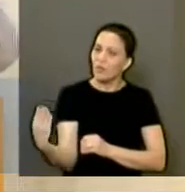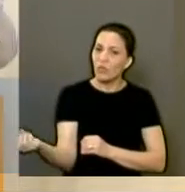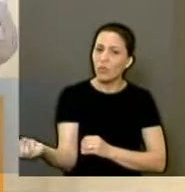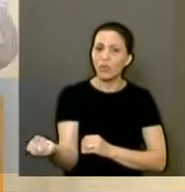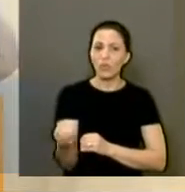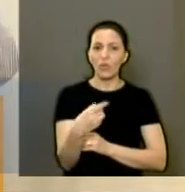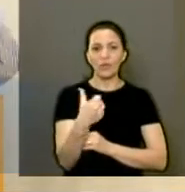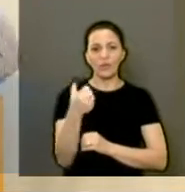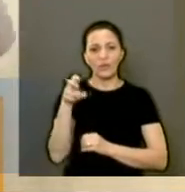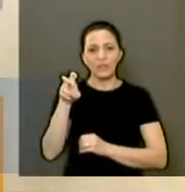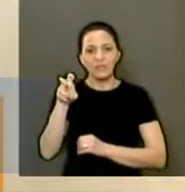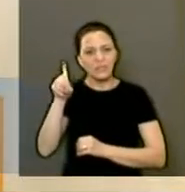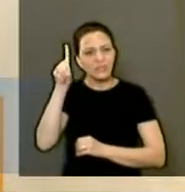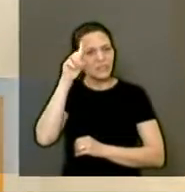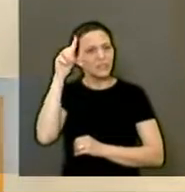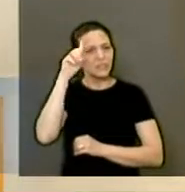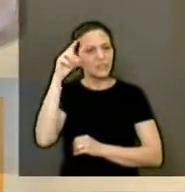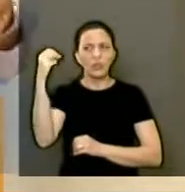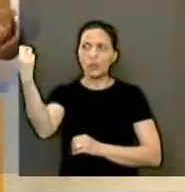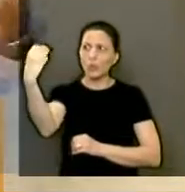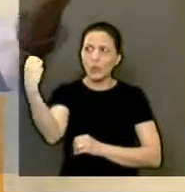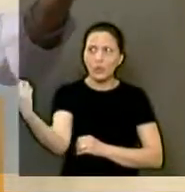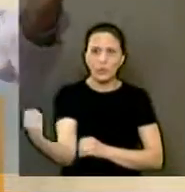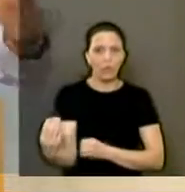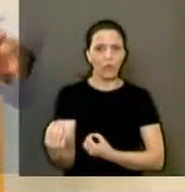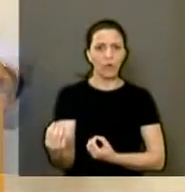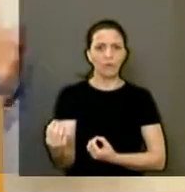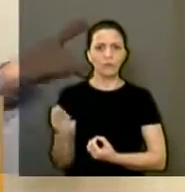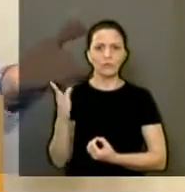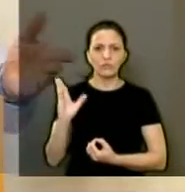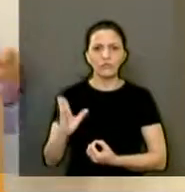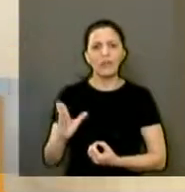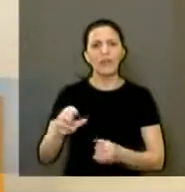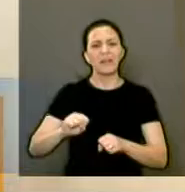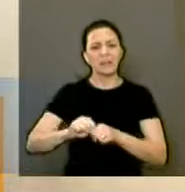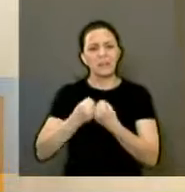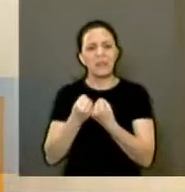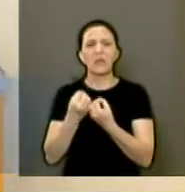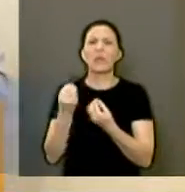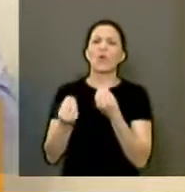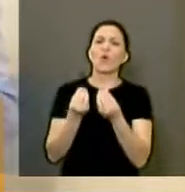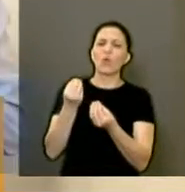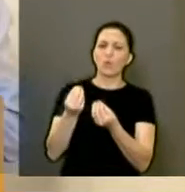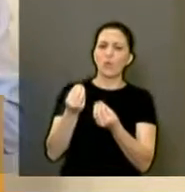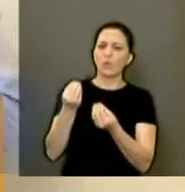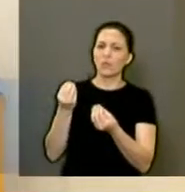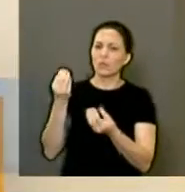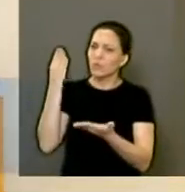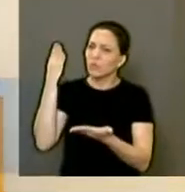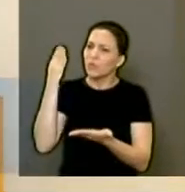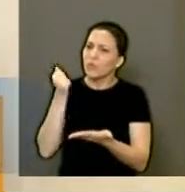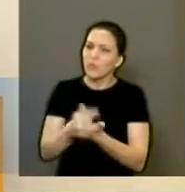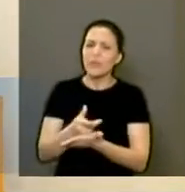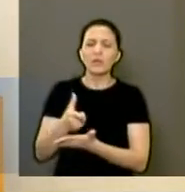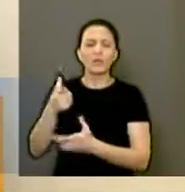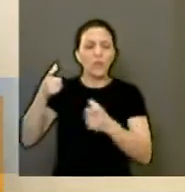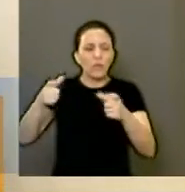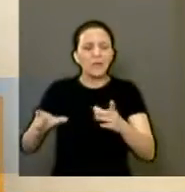15 dias da editora com os semáforos novos já estão quebrados o que está a acontecer no ataque sendo comprados e mapa